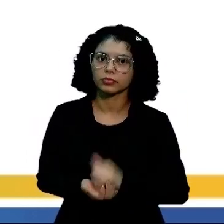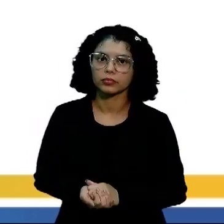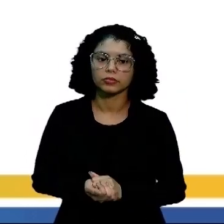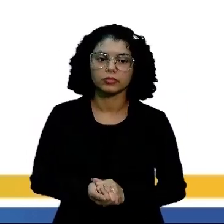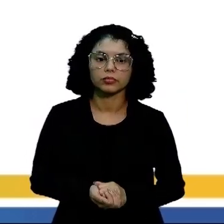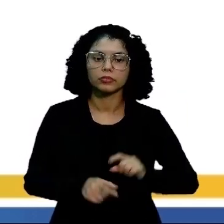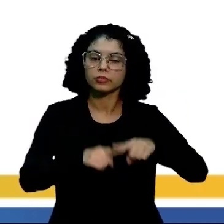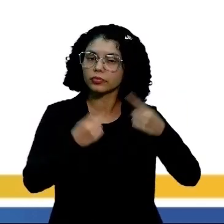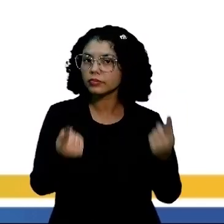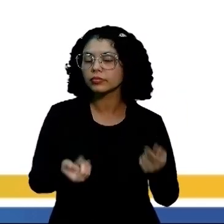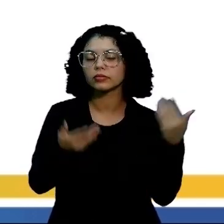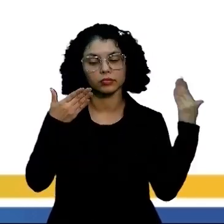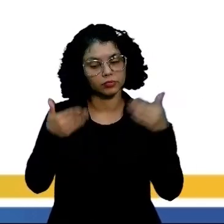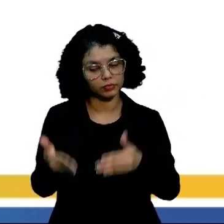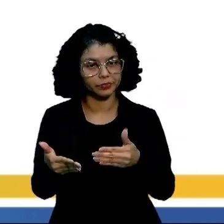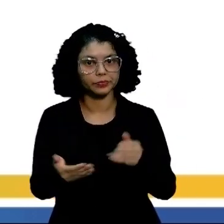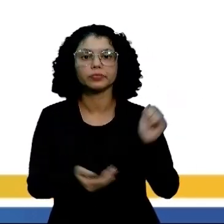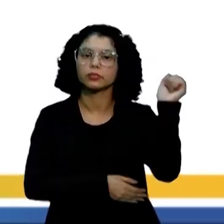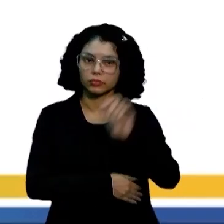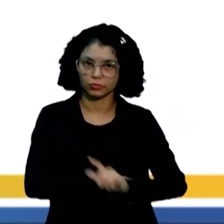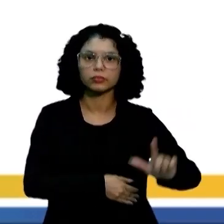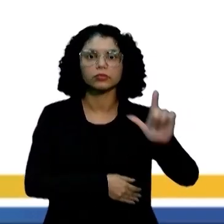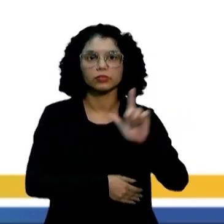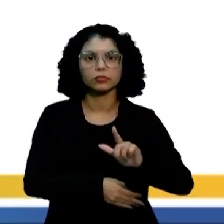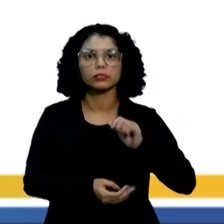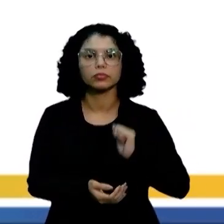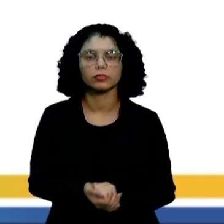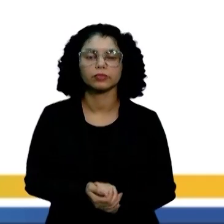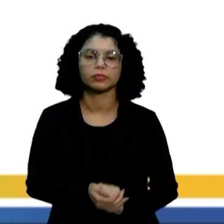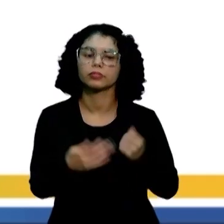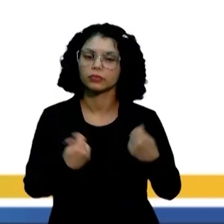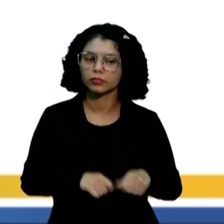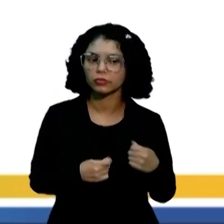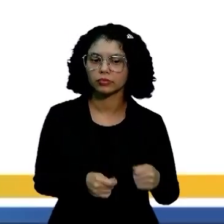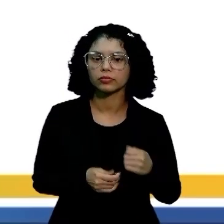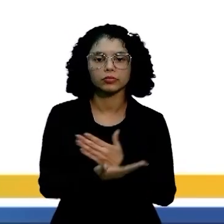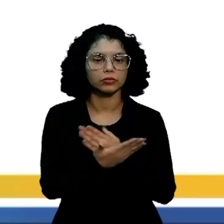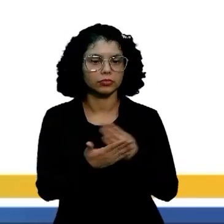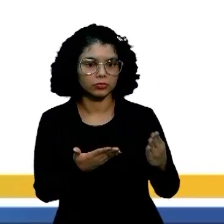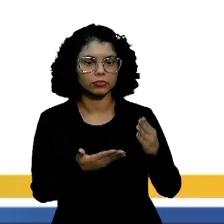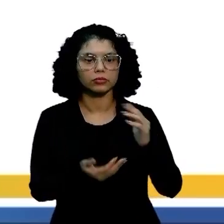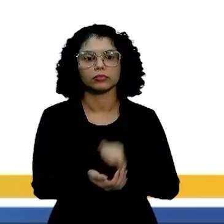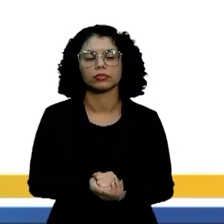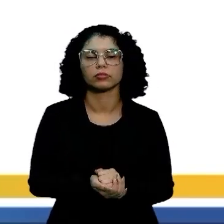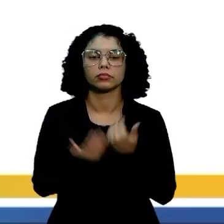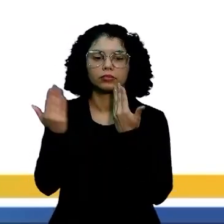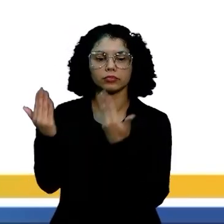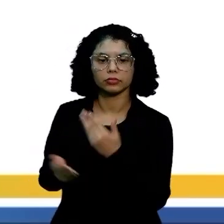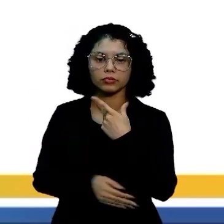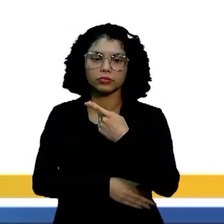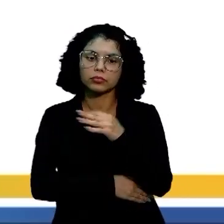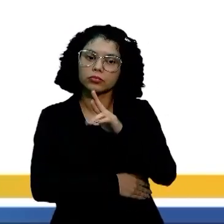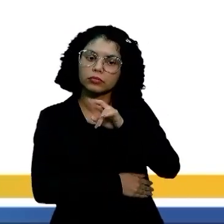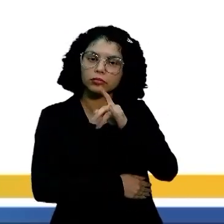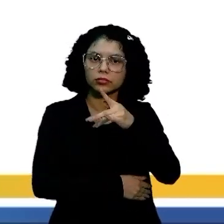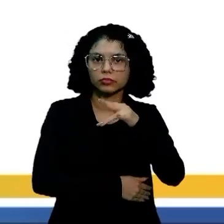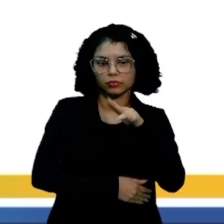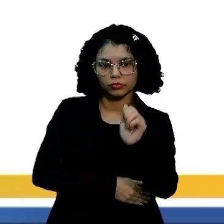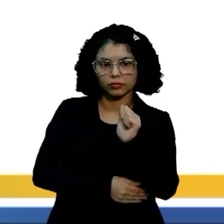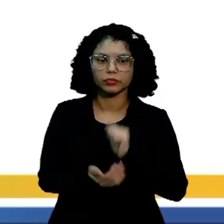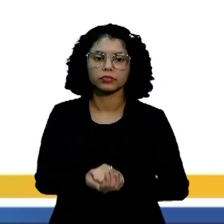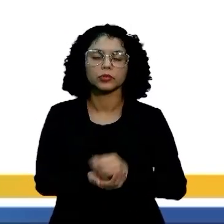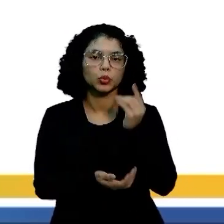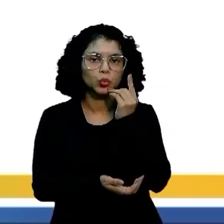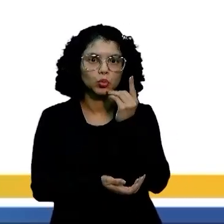são, mas o nosso foco aqui é a literatura, a gente tem um início com a publicação da obra Prosopopeia, que data